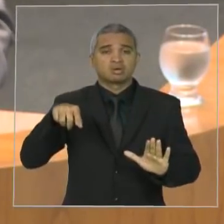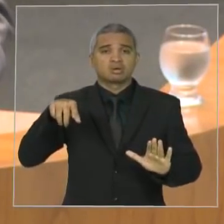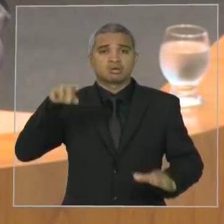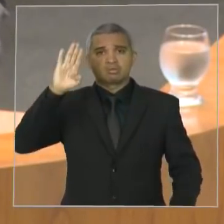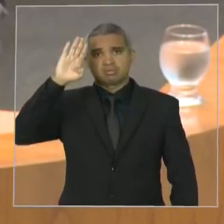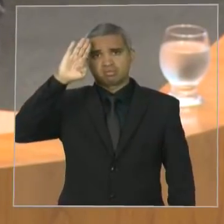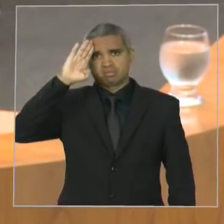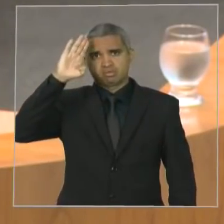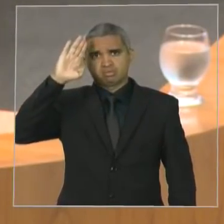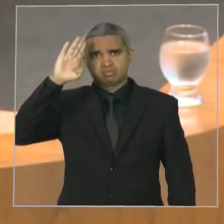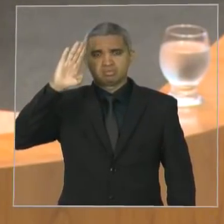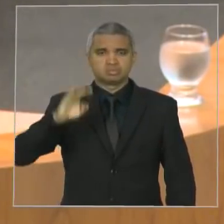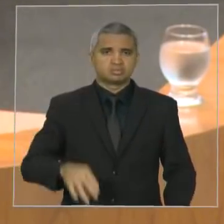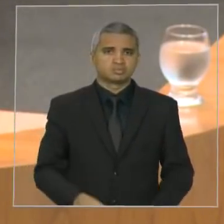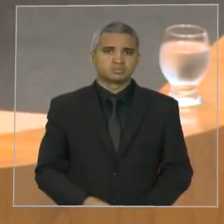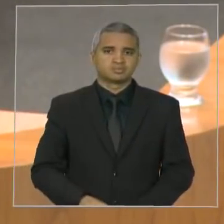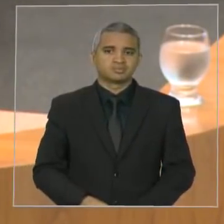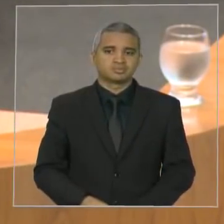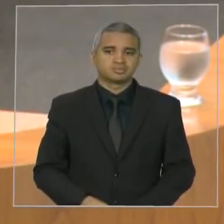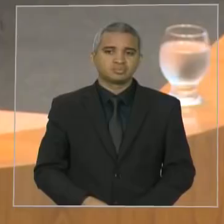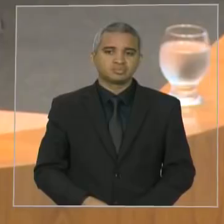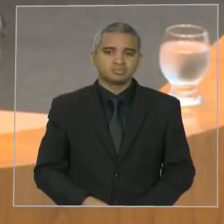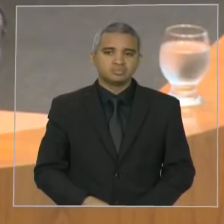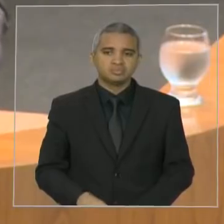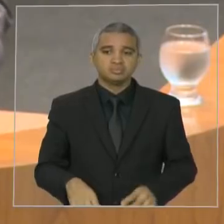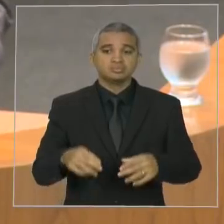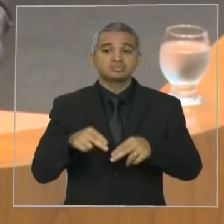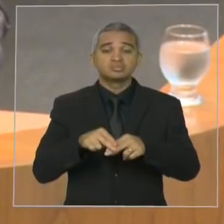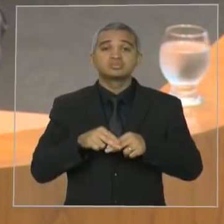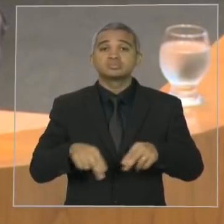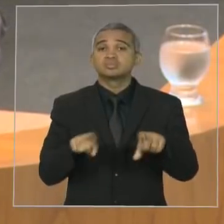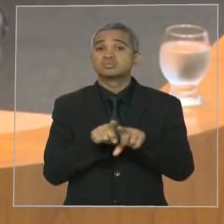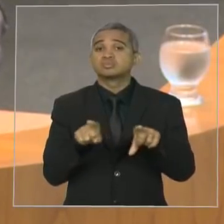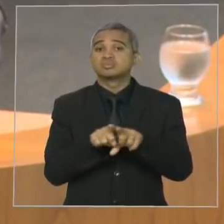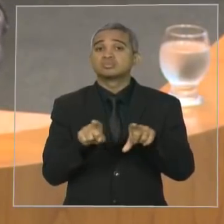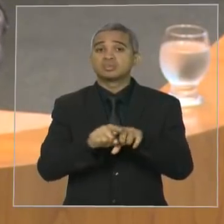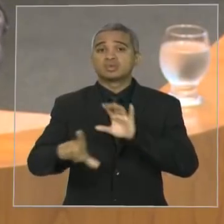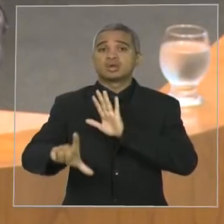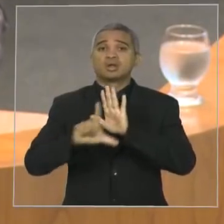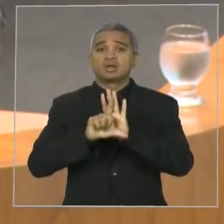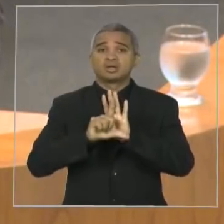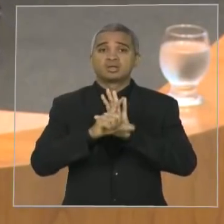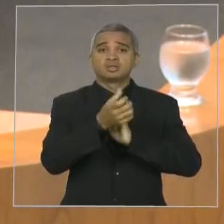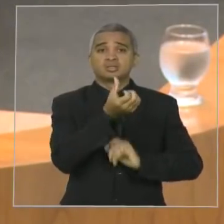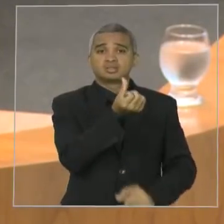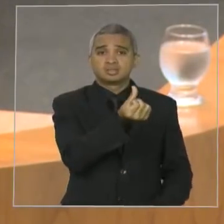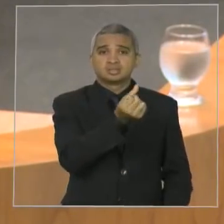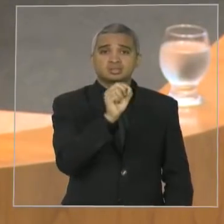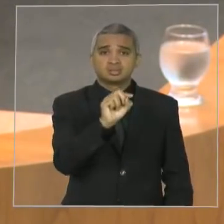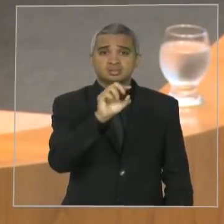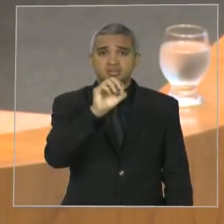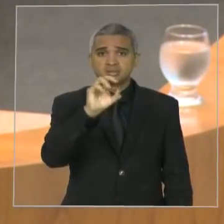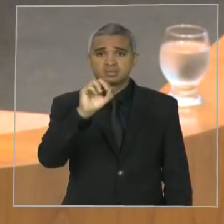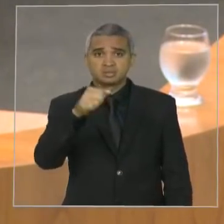Então, esta é a nossa preocupação, é na segurança jurídica do país.